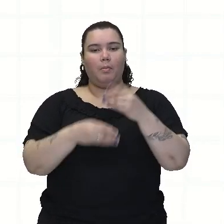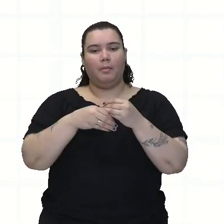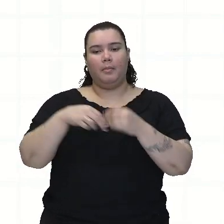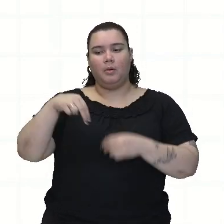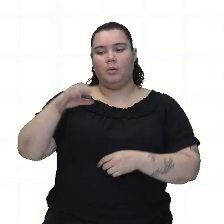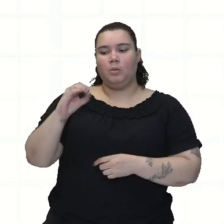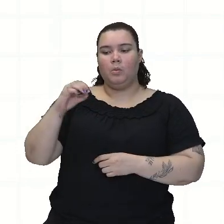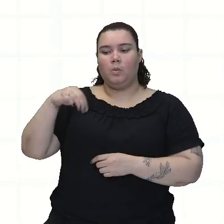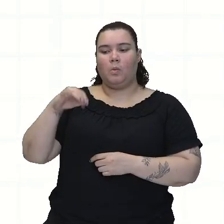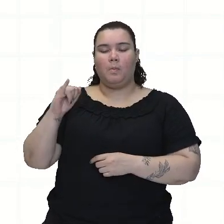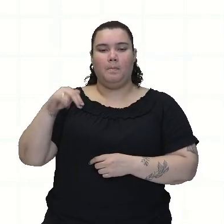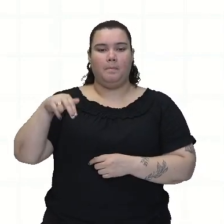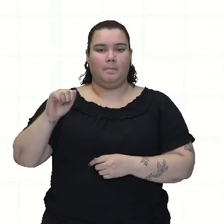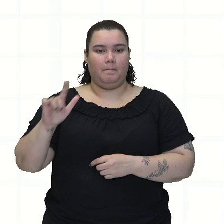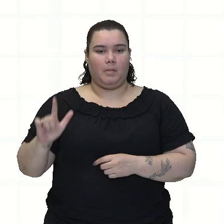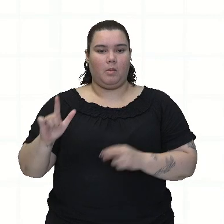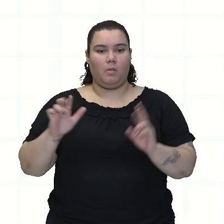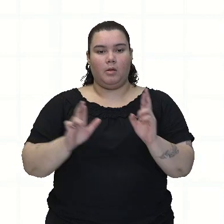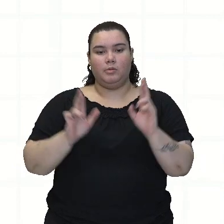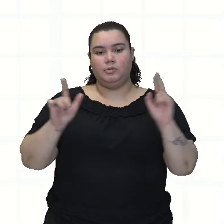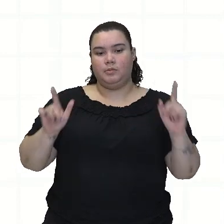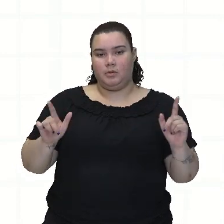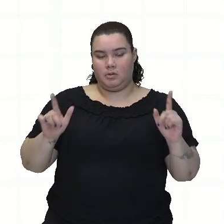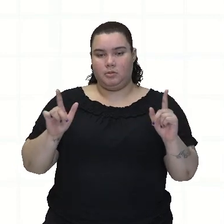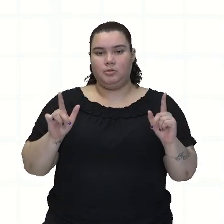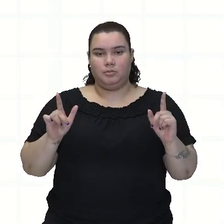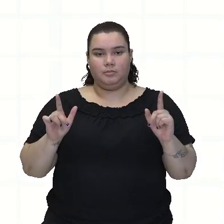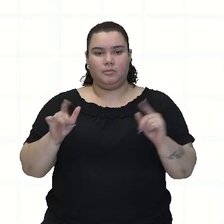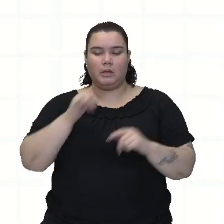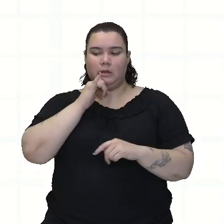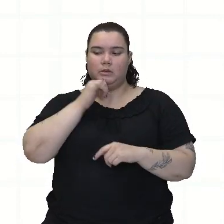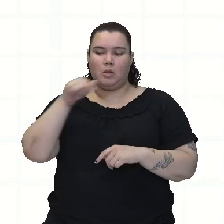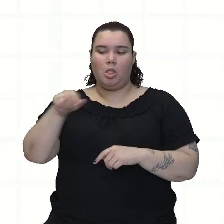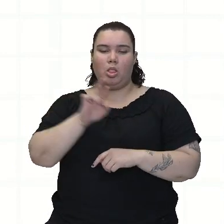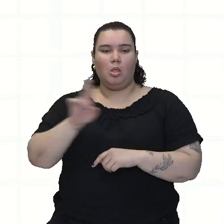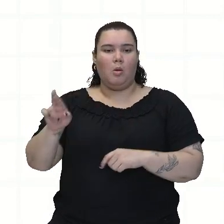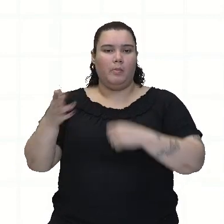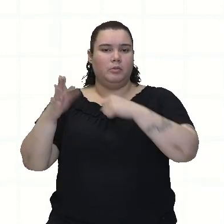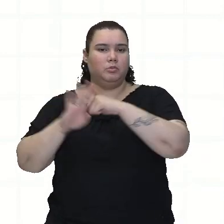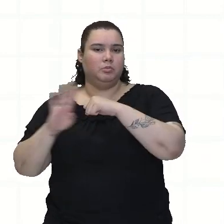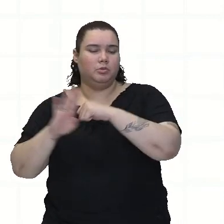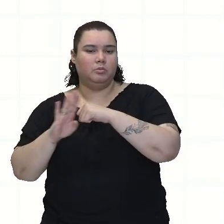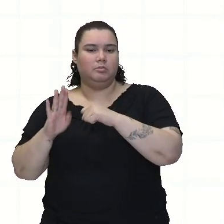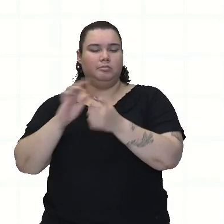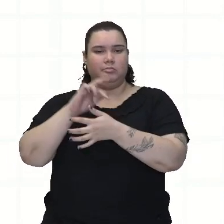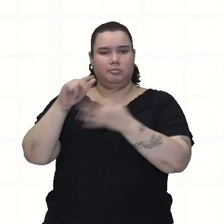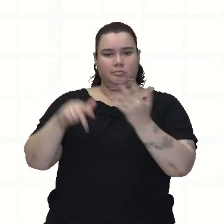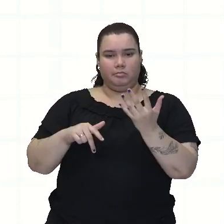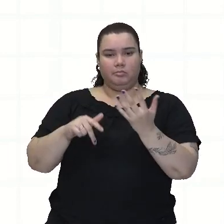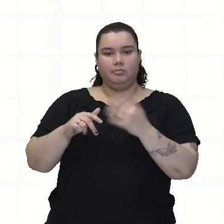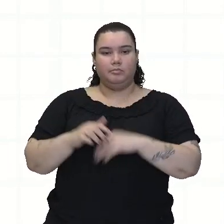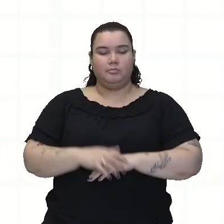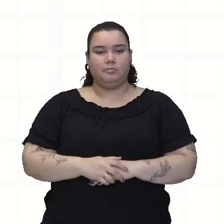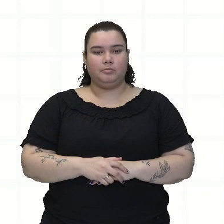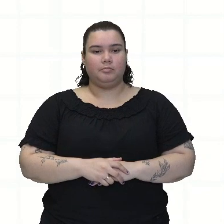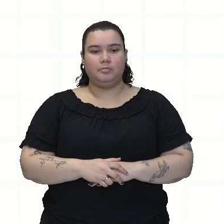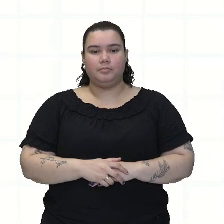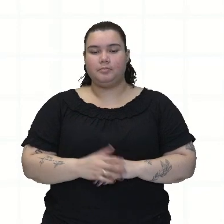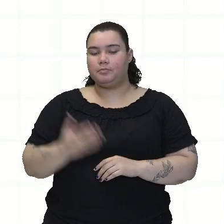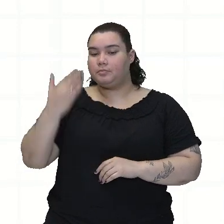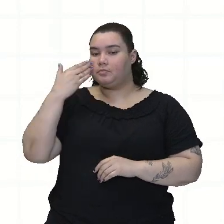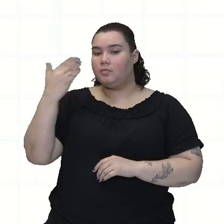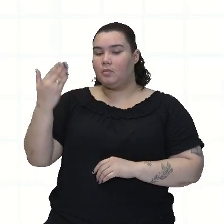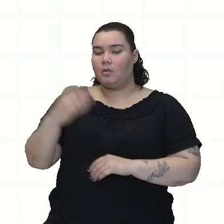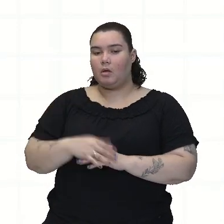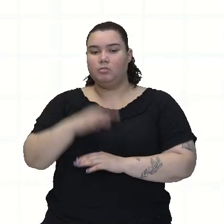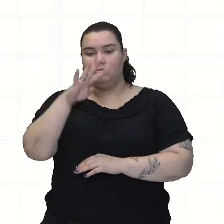esse complemento associado a um nome, que pode ser um substantivo, por exemplo. A gente vai ver como funciona também. Aqui um